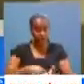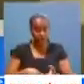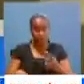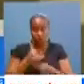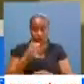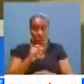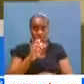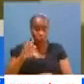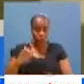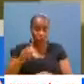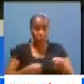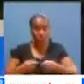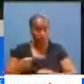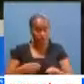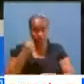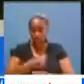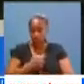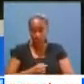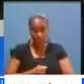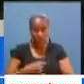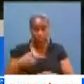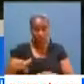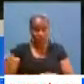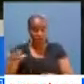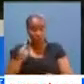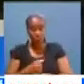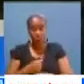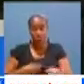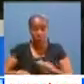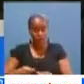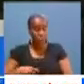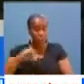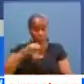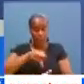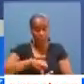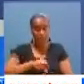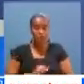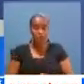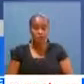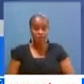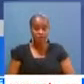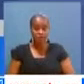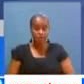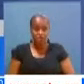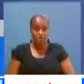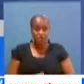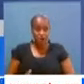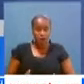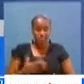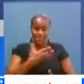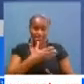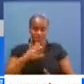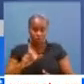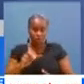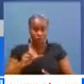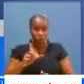de 38 veículos operacionais que se destinam aos serviços das administrações centrais. Entre os quais